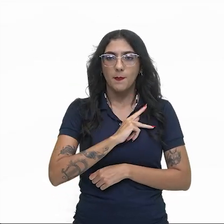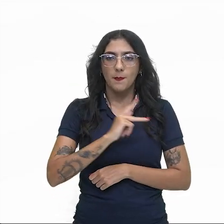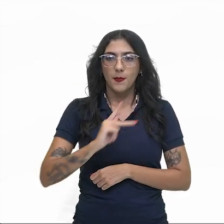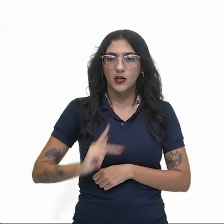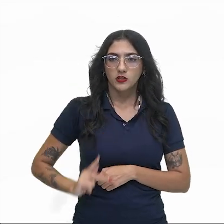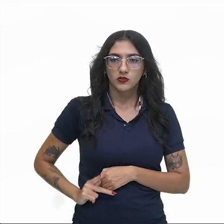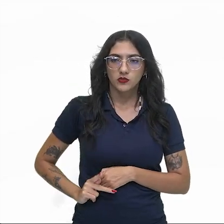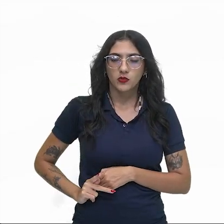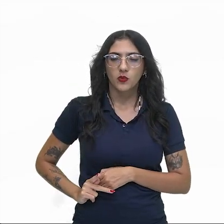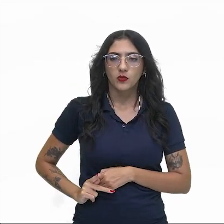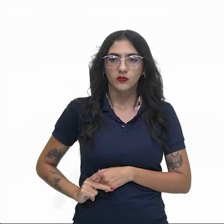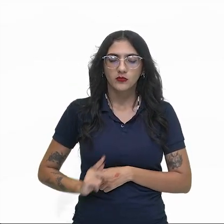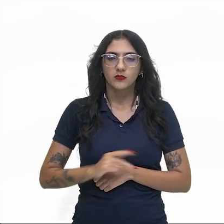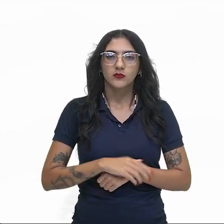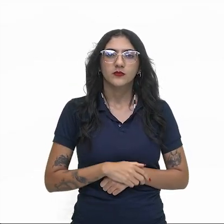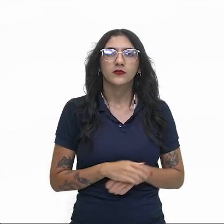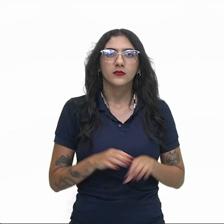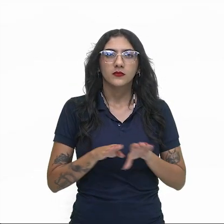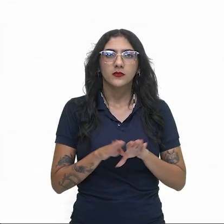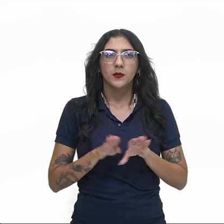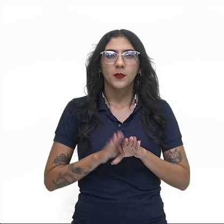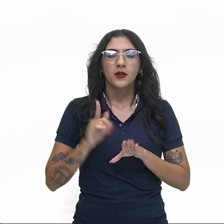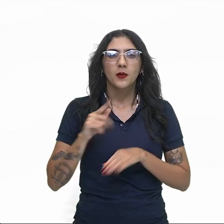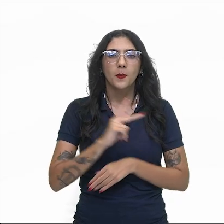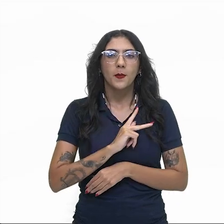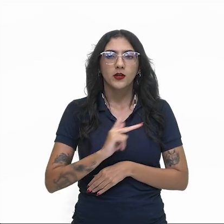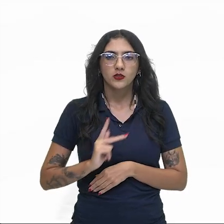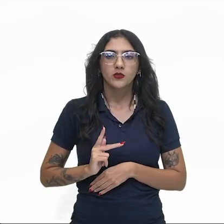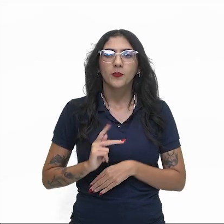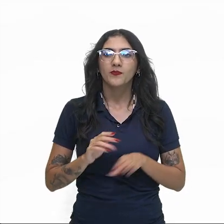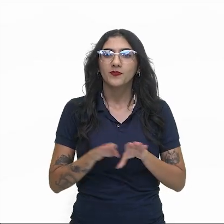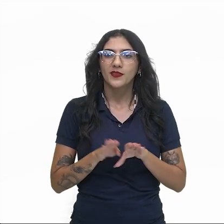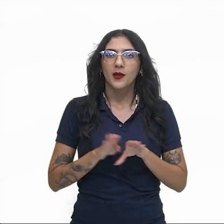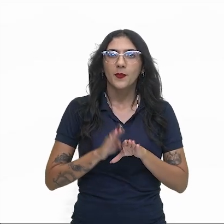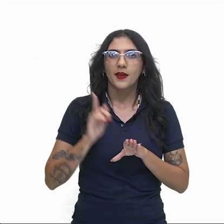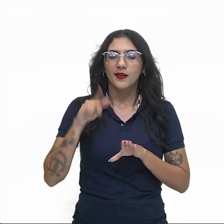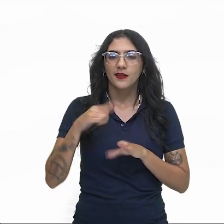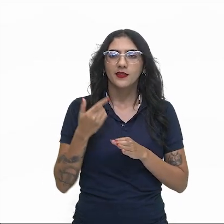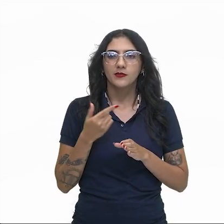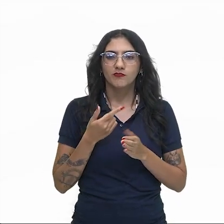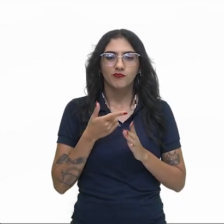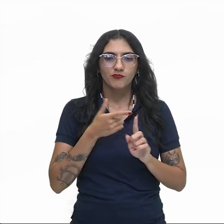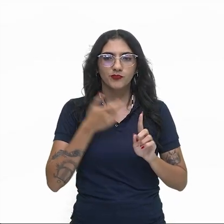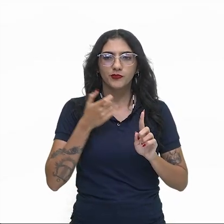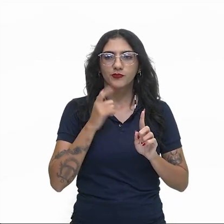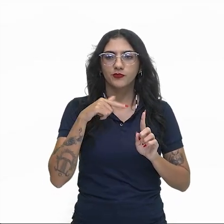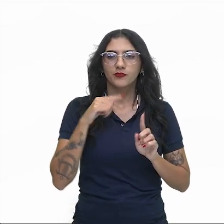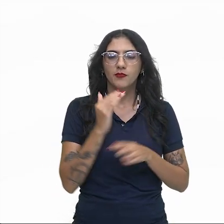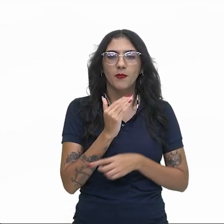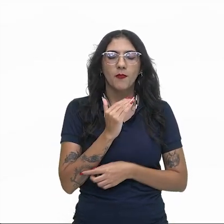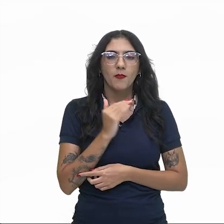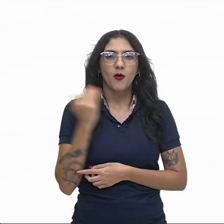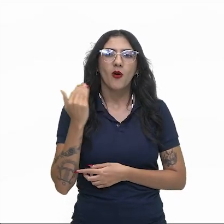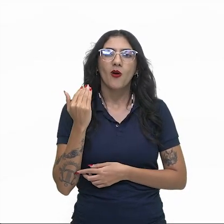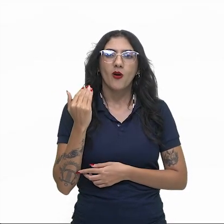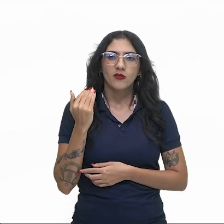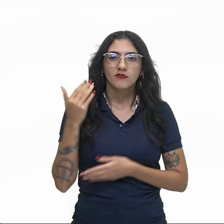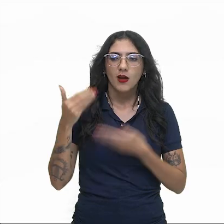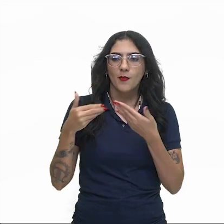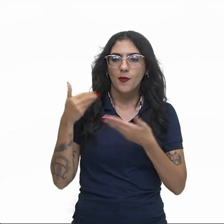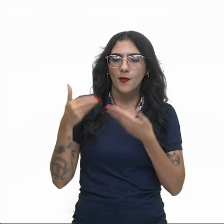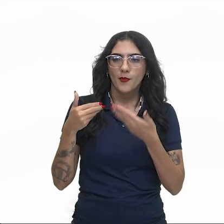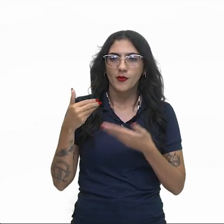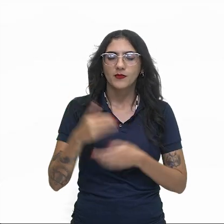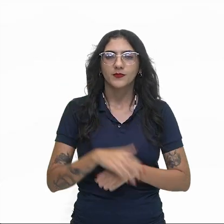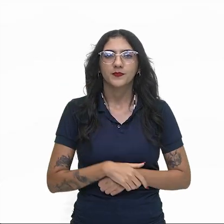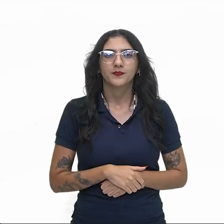era pastor e acabou sendo morto aí, né, depois de um tempo.